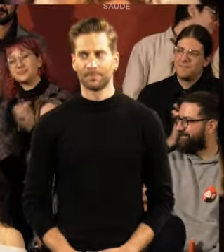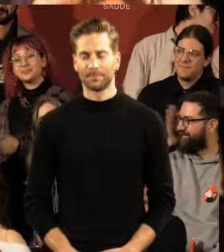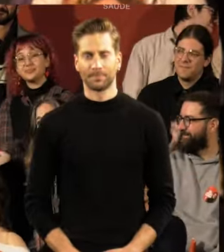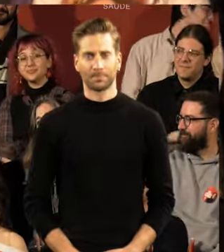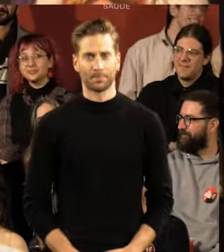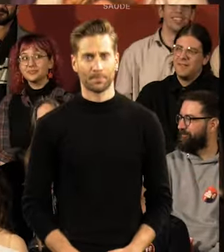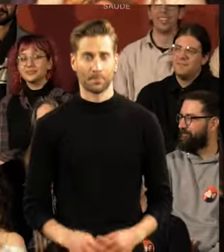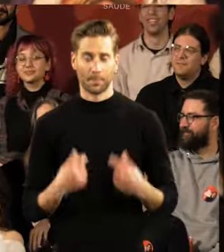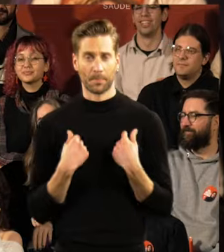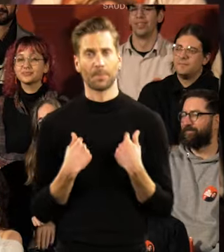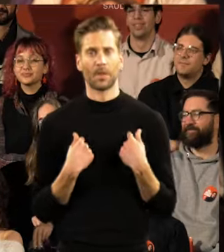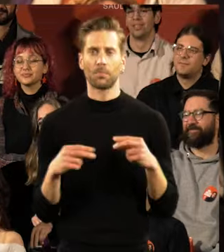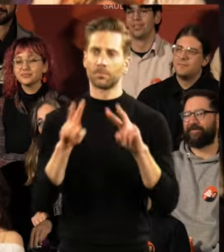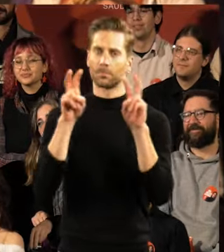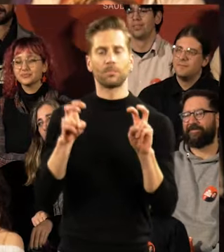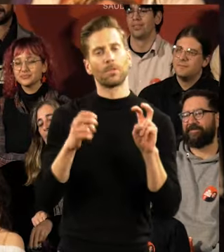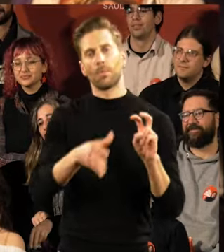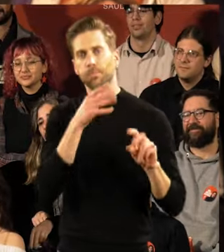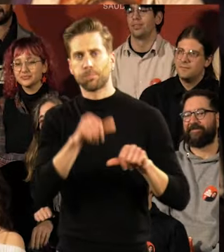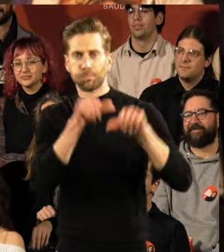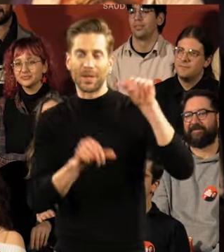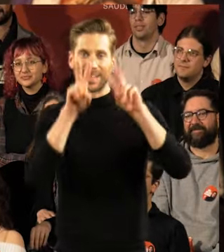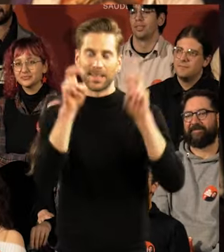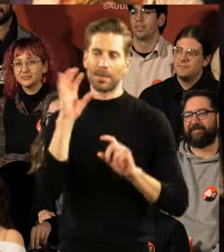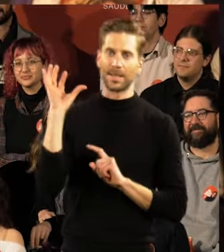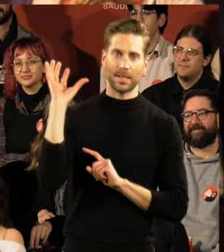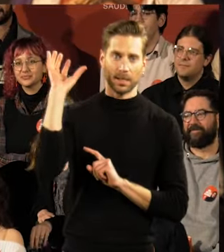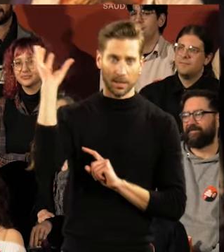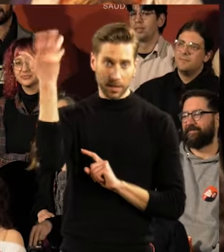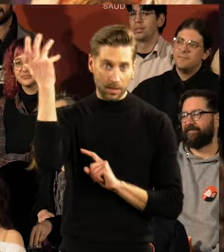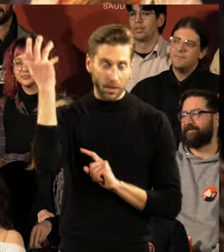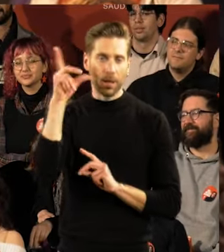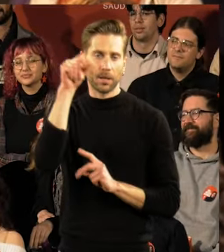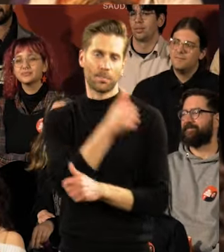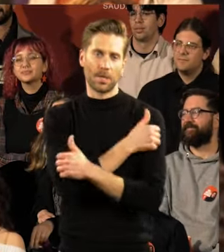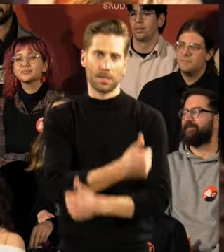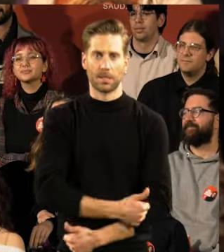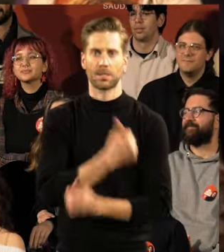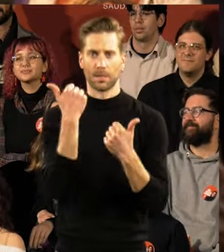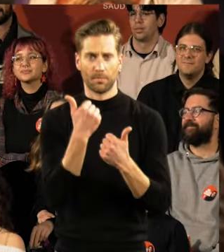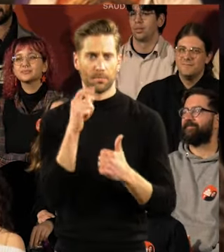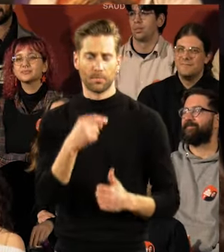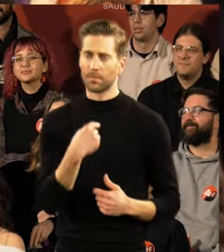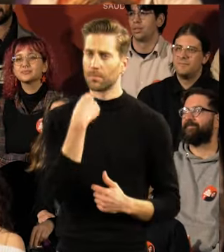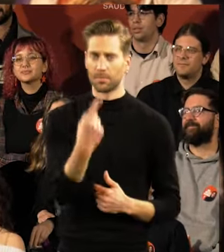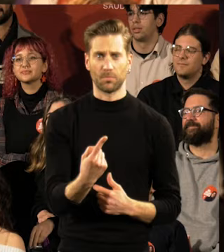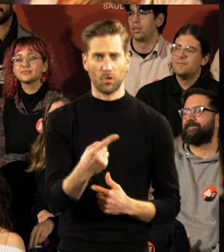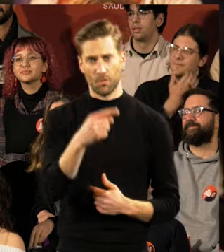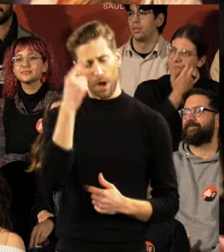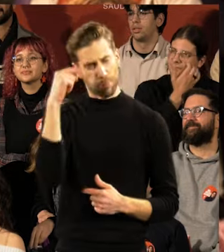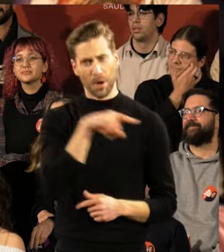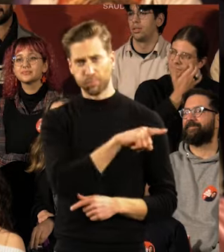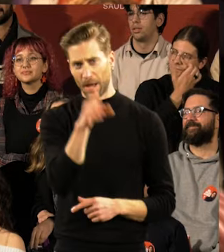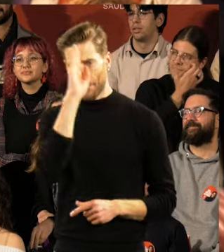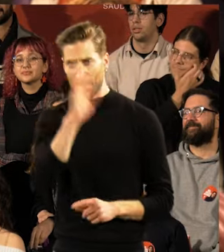Gostava de vos falar hoje sobre clima e sobre cidades. E começo por dizer aquilo que já devem saber.